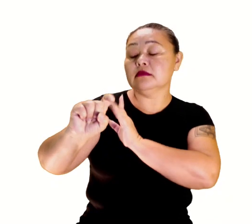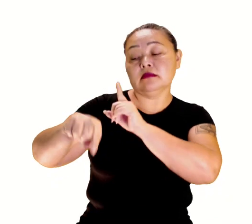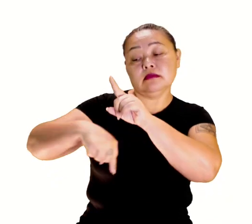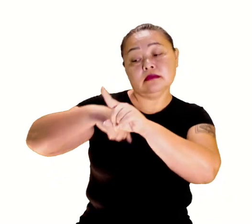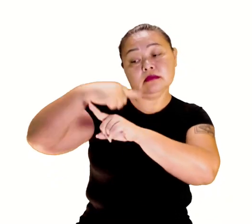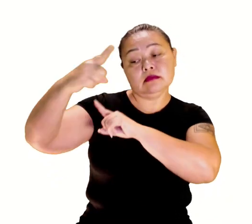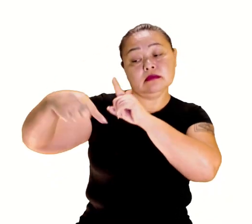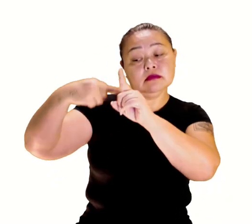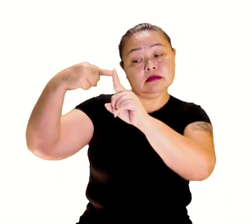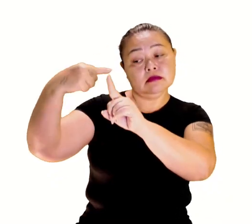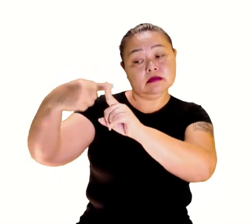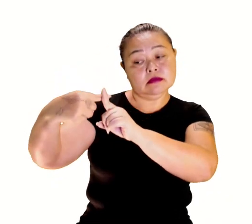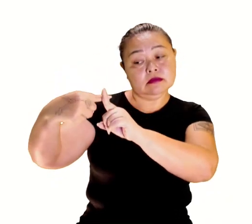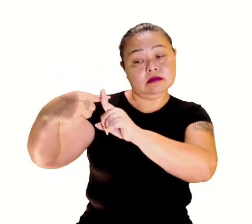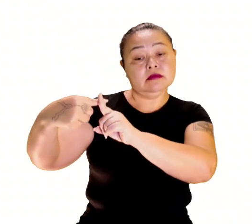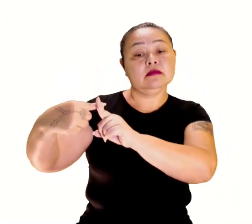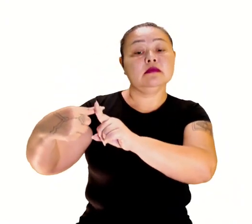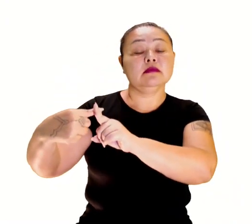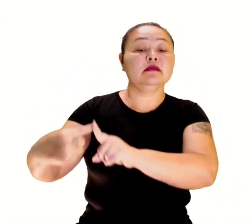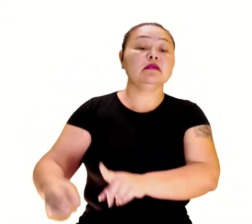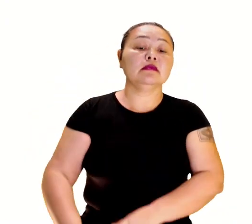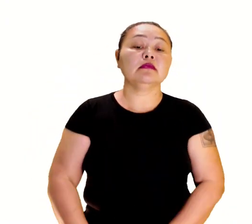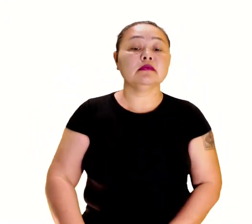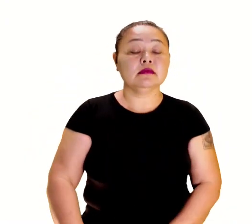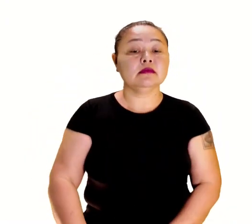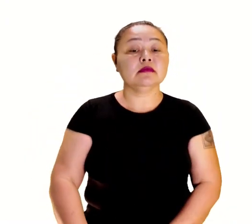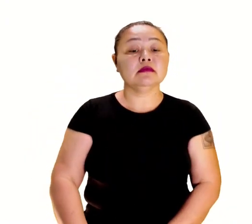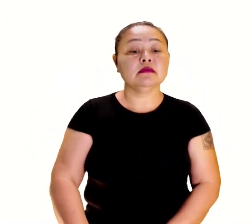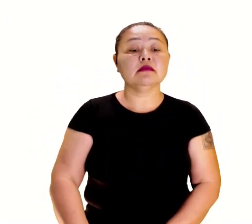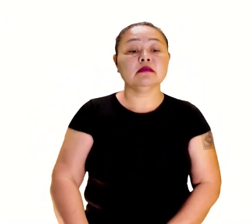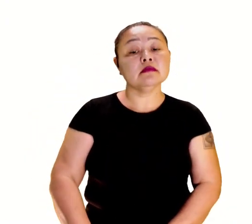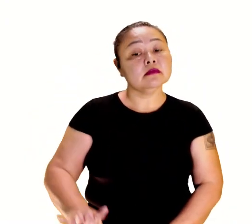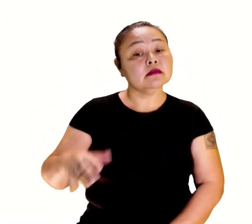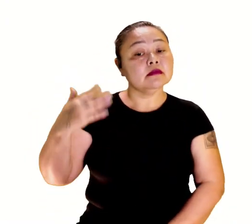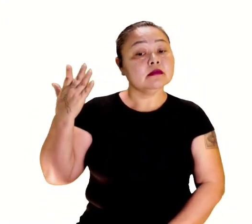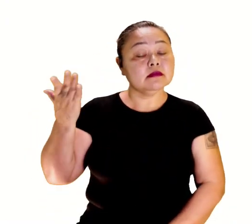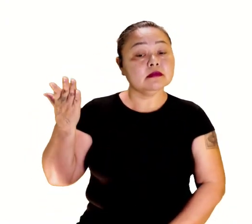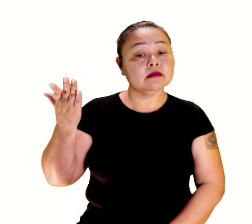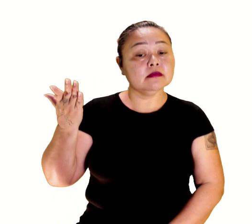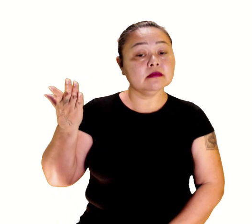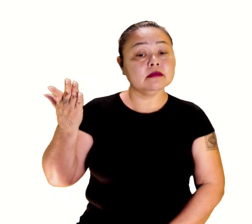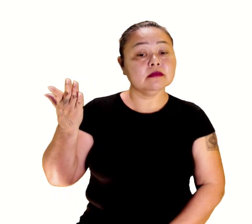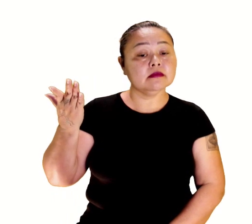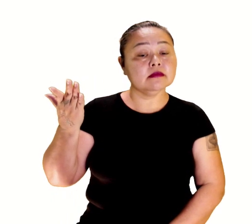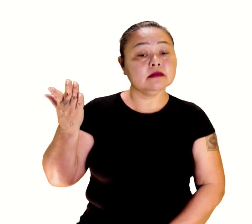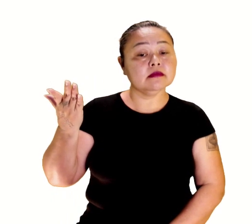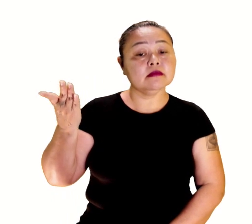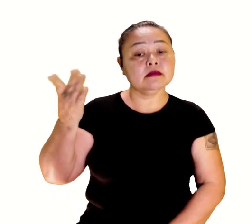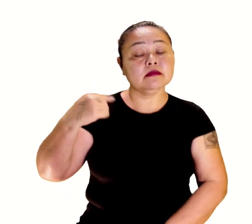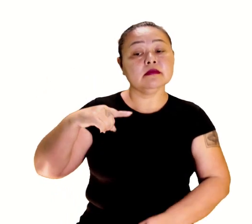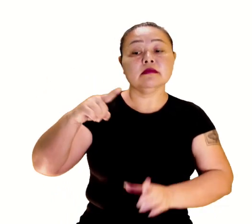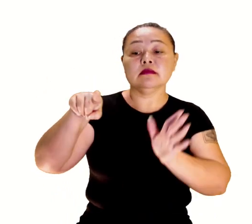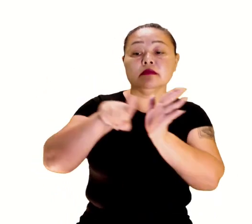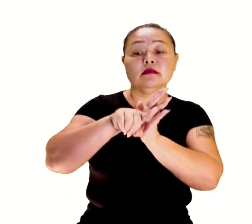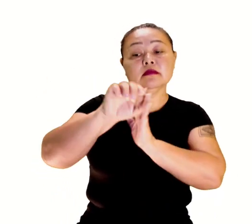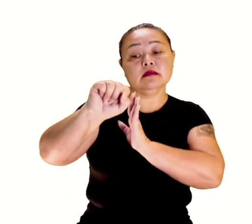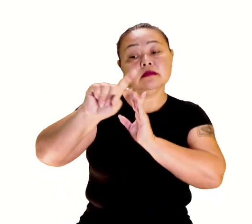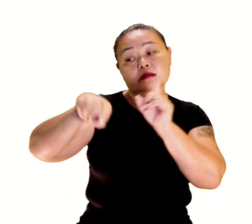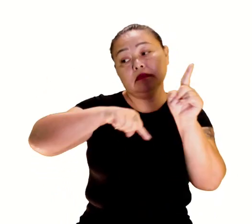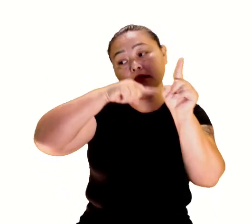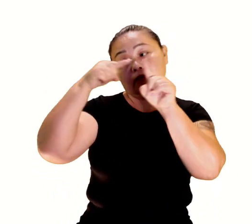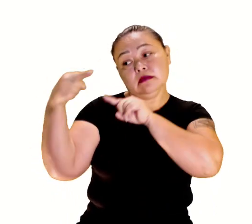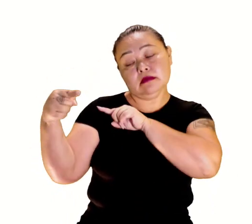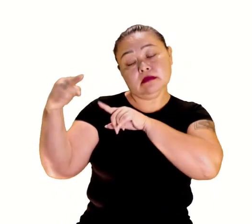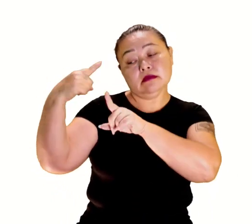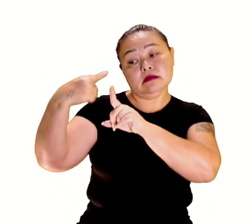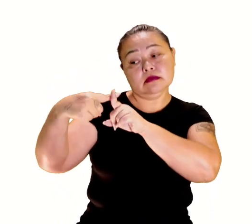passar para o outro membro positivo, né? Então, olha lá, vamos fazer uma setinha aí do menos 8 passando para o outro membro. Passou pro lado de